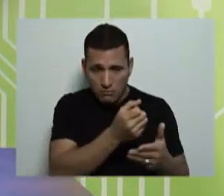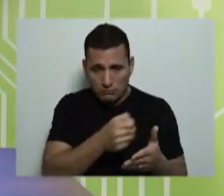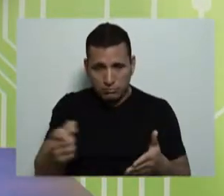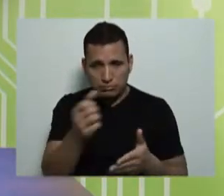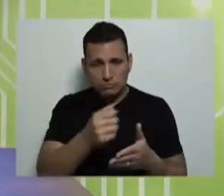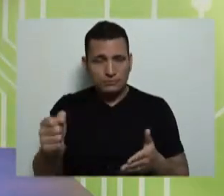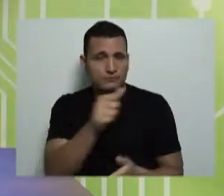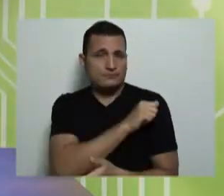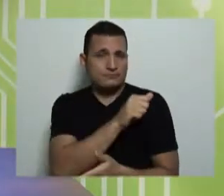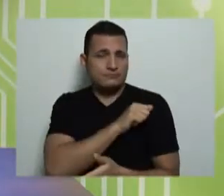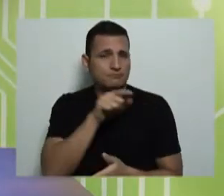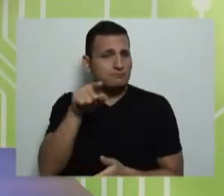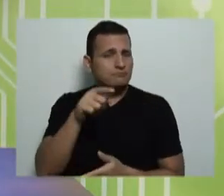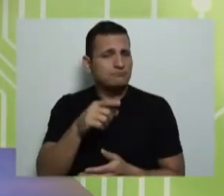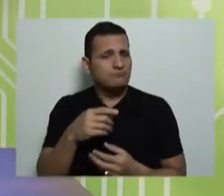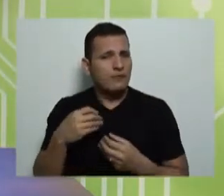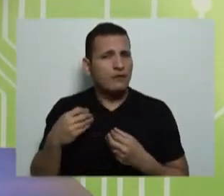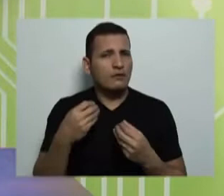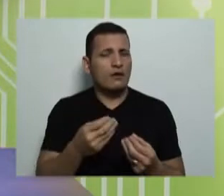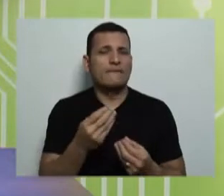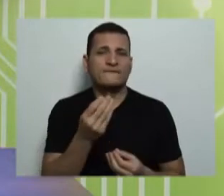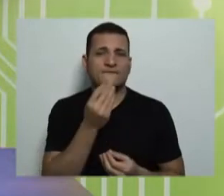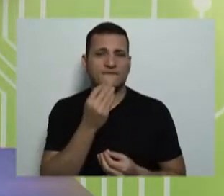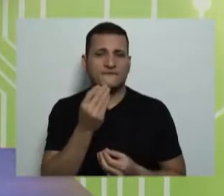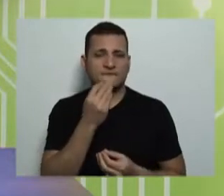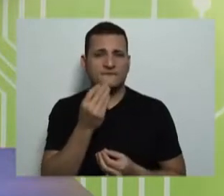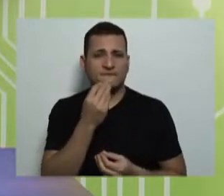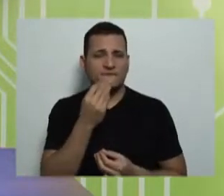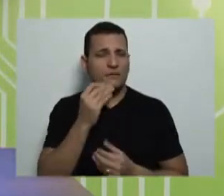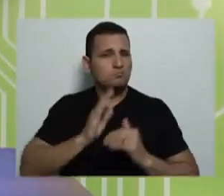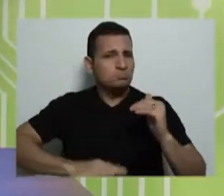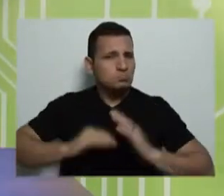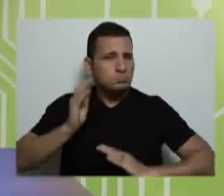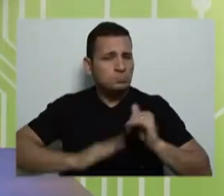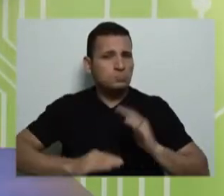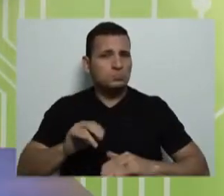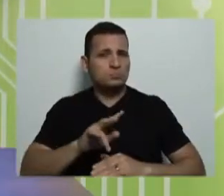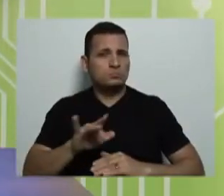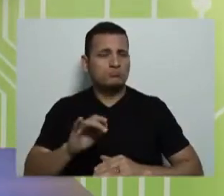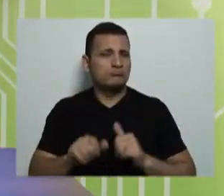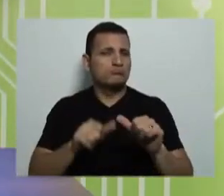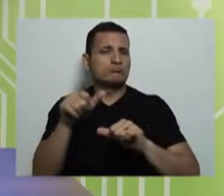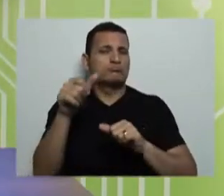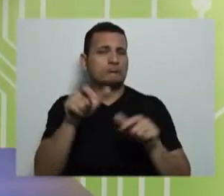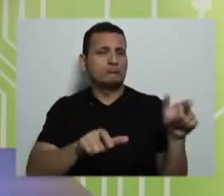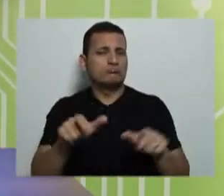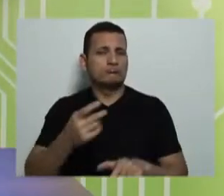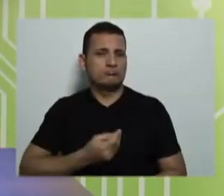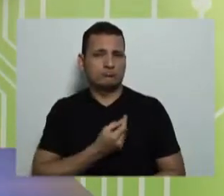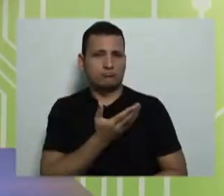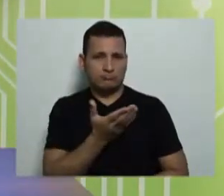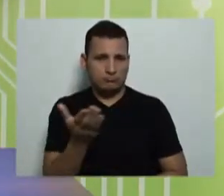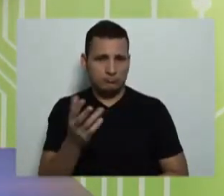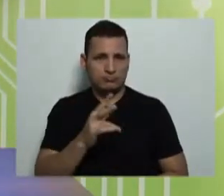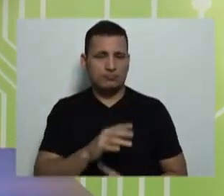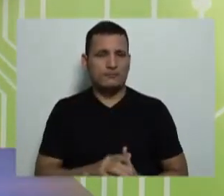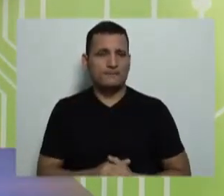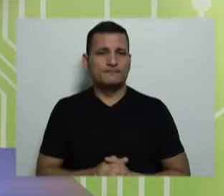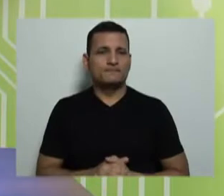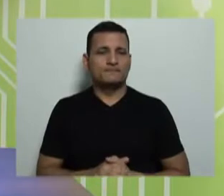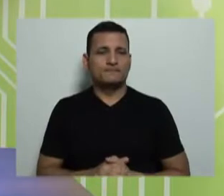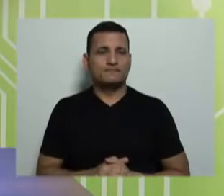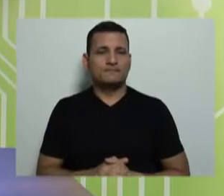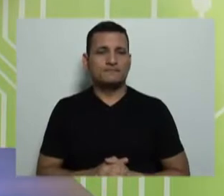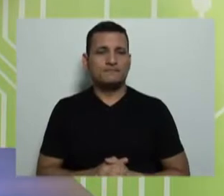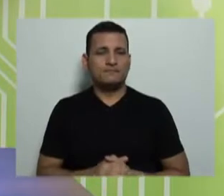para eles uma oportunidade profissional que vai fazer toda a diferença na vida deles. Então, é algo